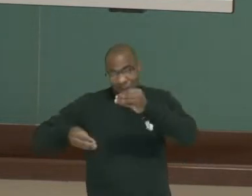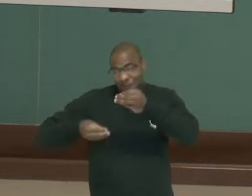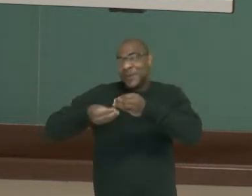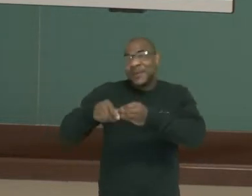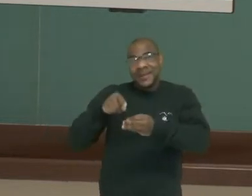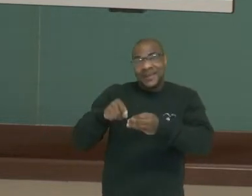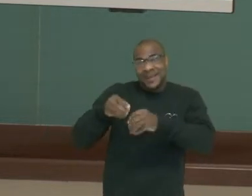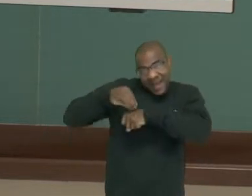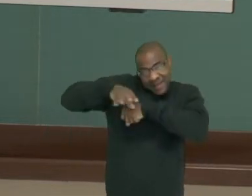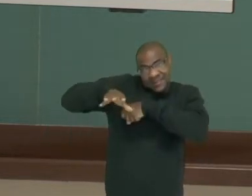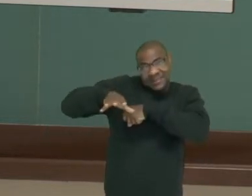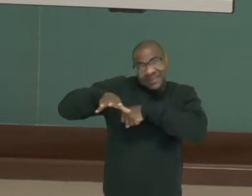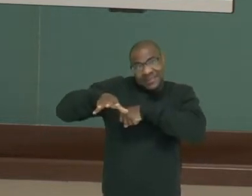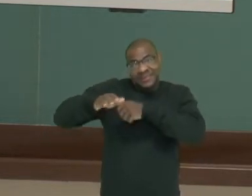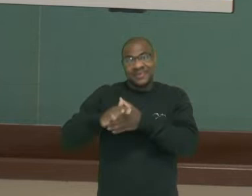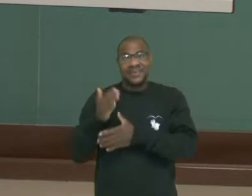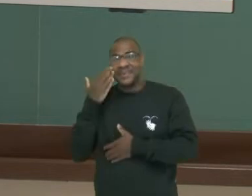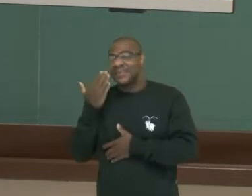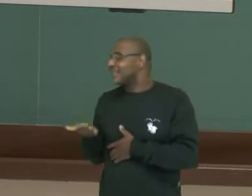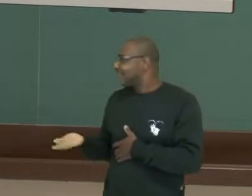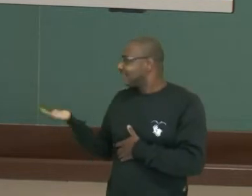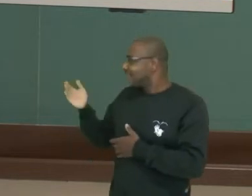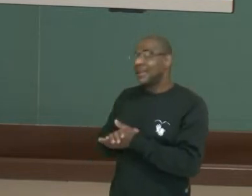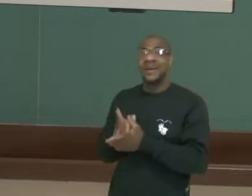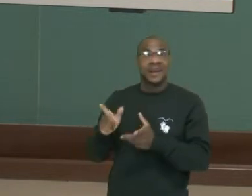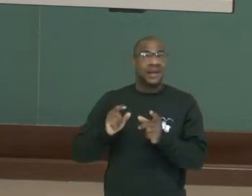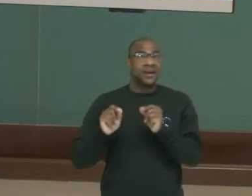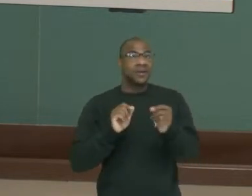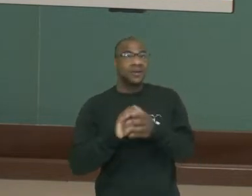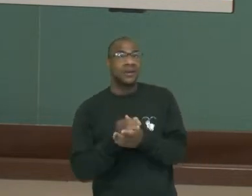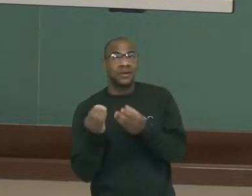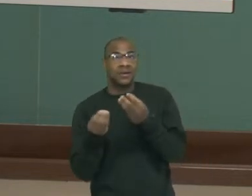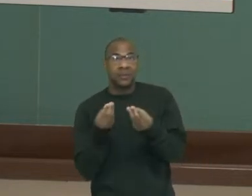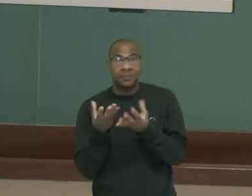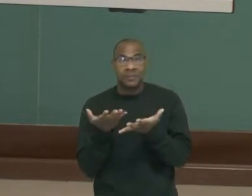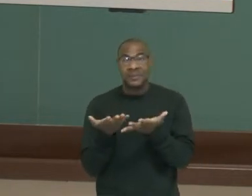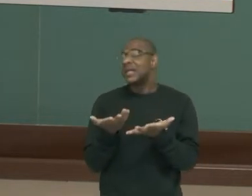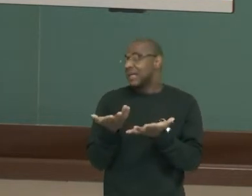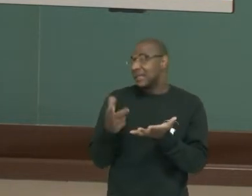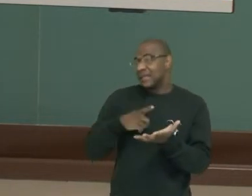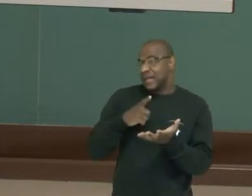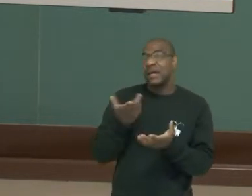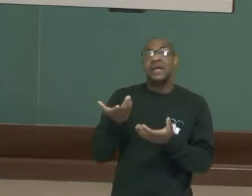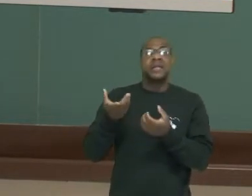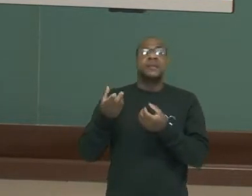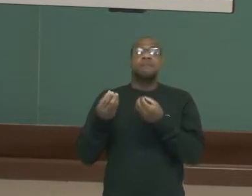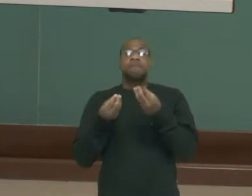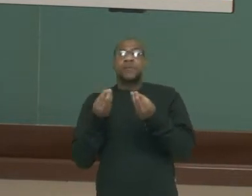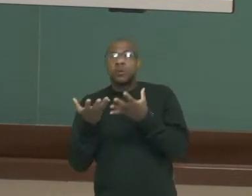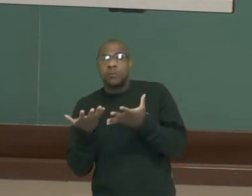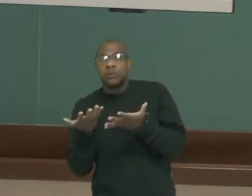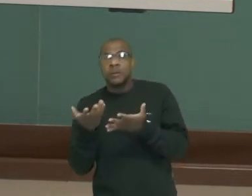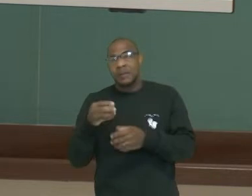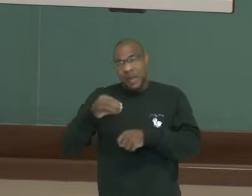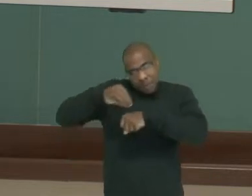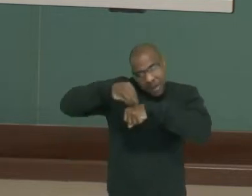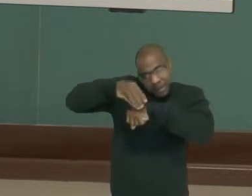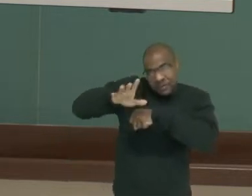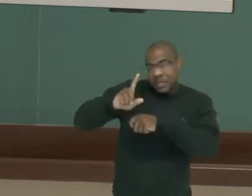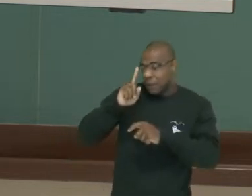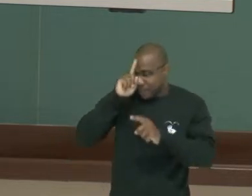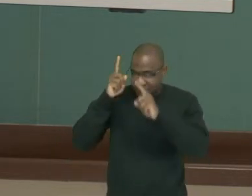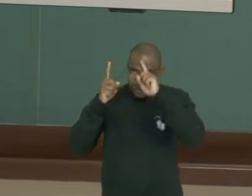O nosso conteúdo é entrevista. Para isso, convido você a acompanhar os objetivos da aula.